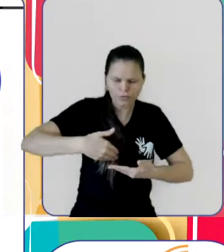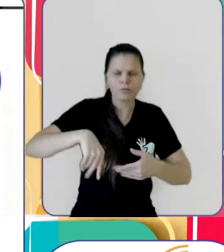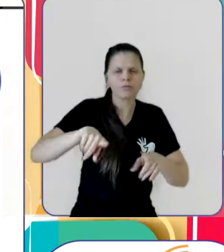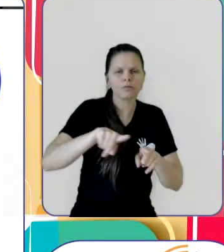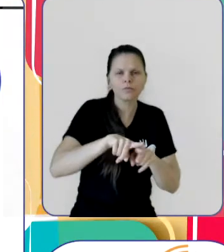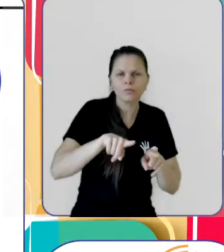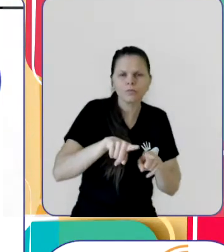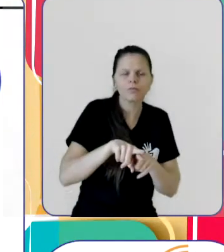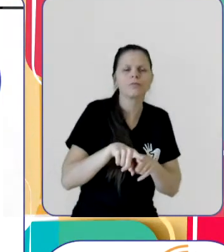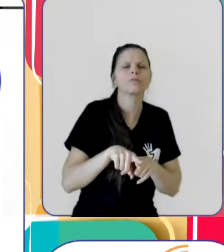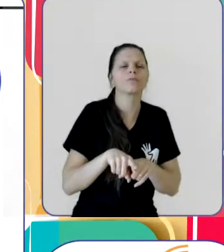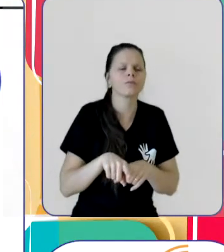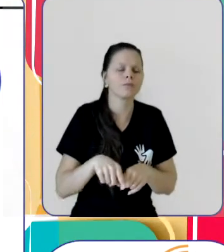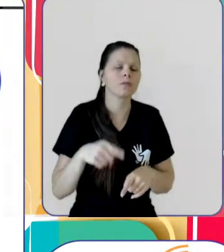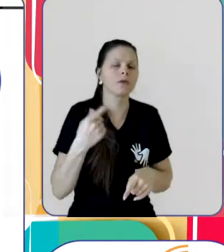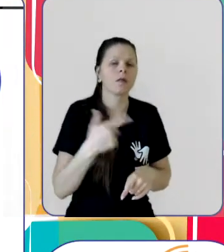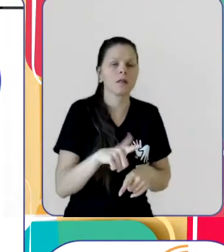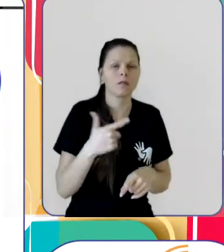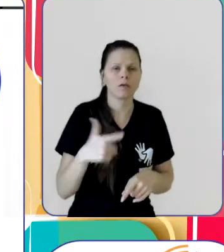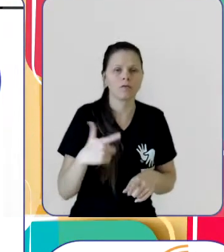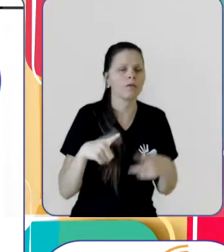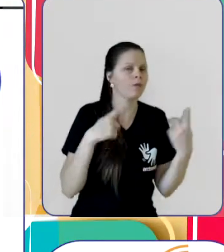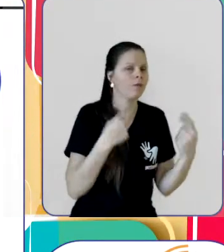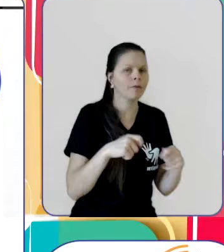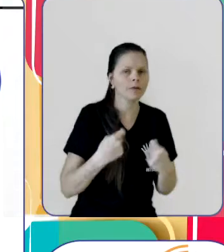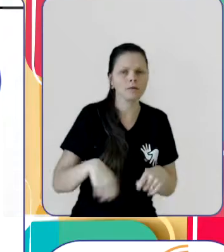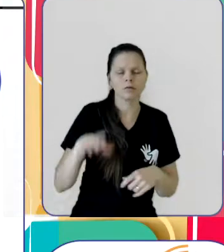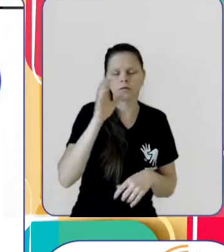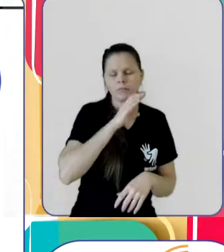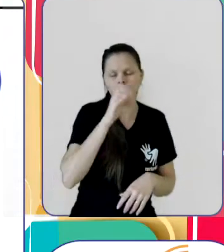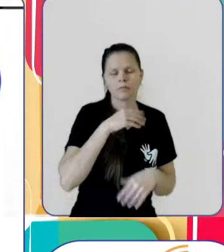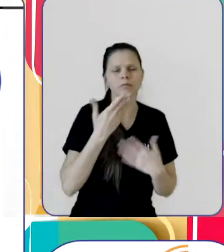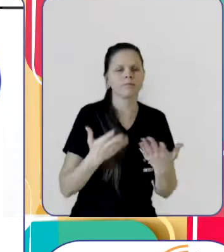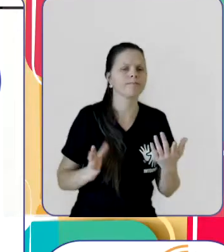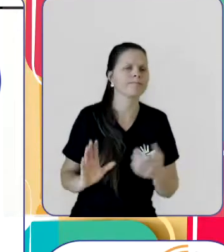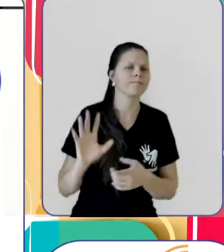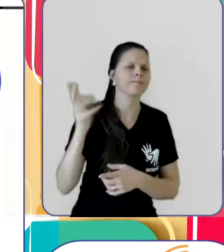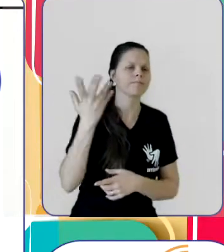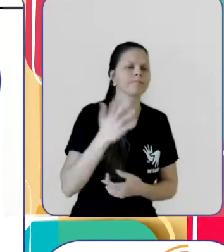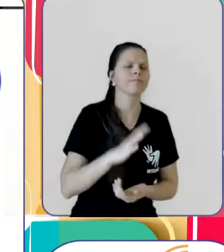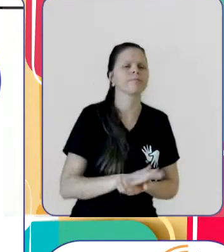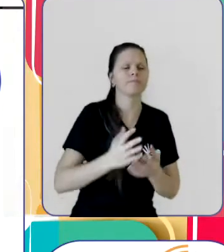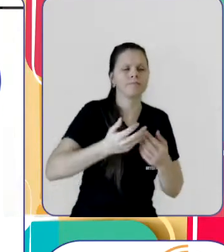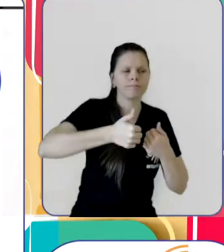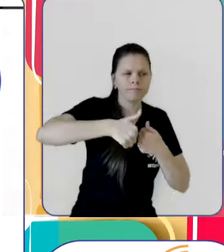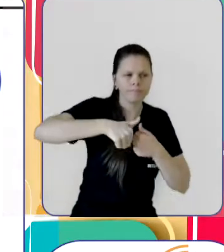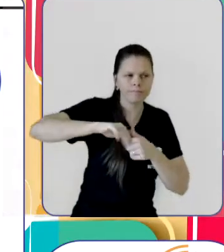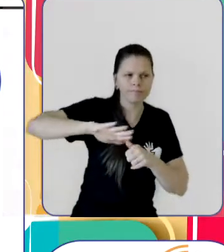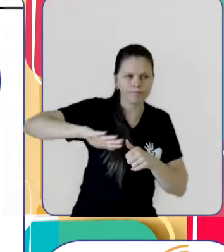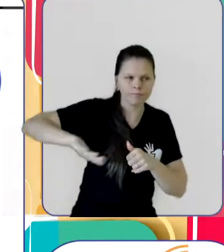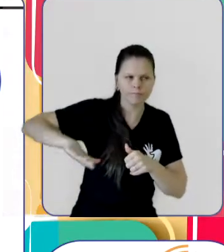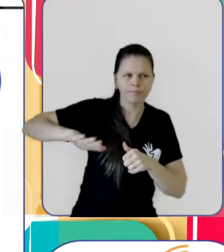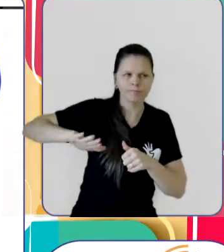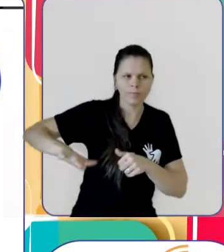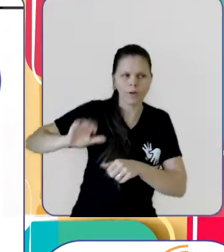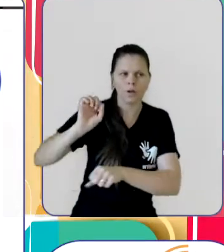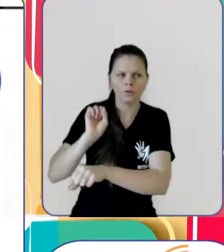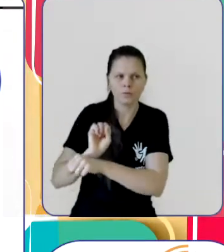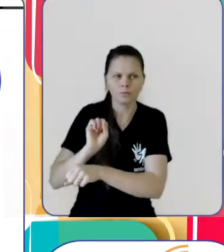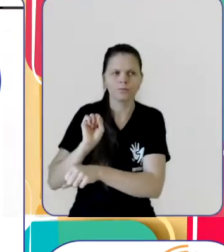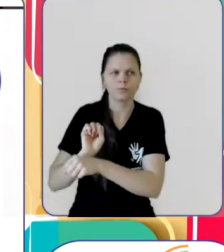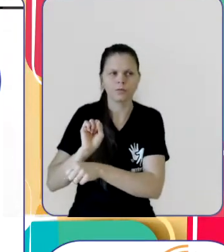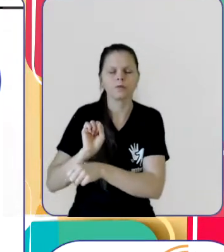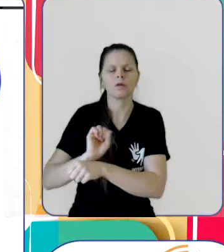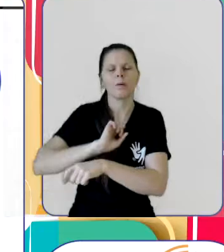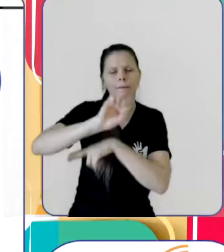assim, elas não necessitavam de tanta rapidez para acontecerem, elas ficaram, né, aguardando